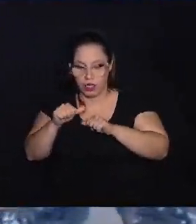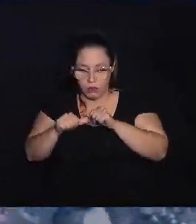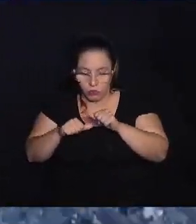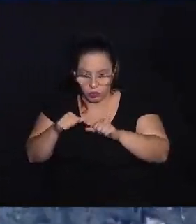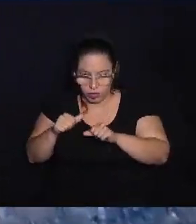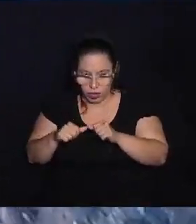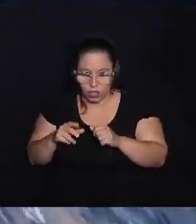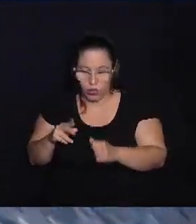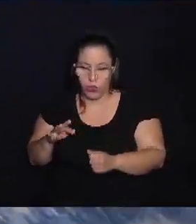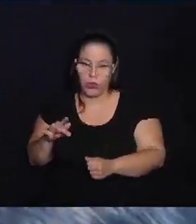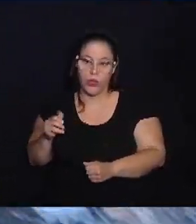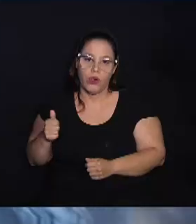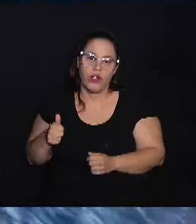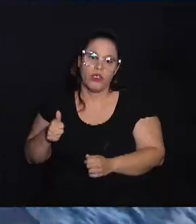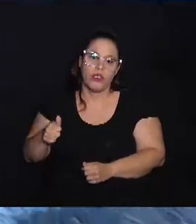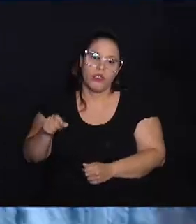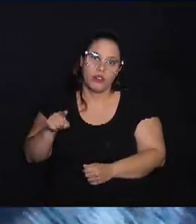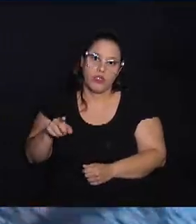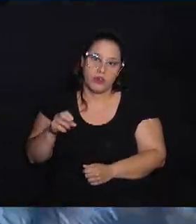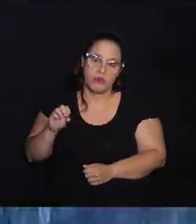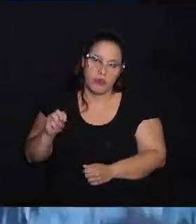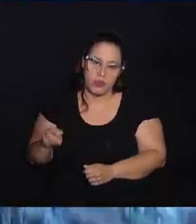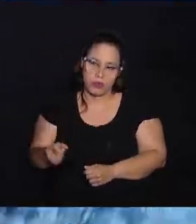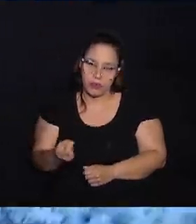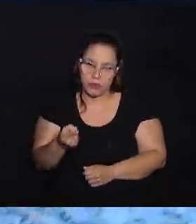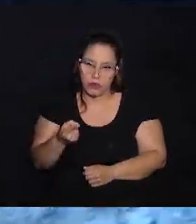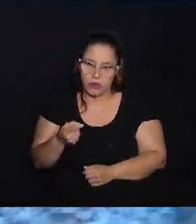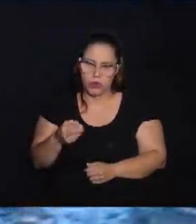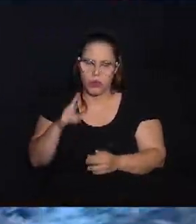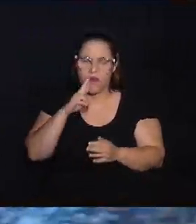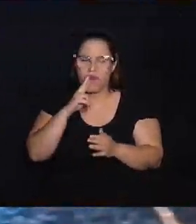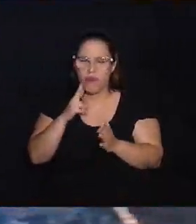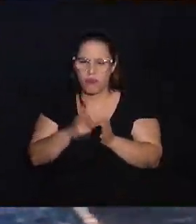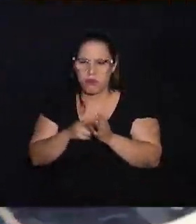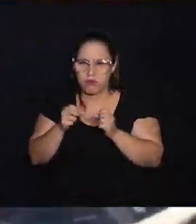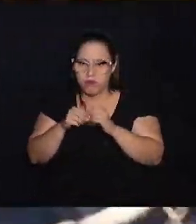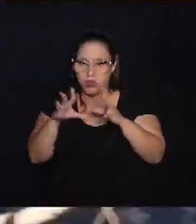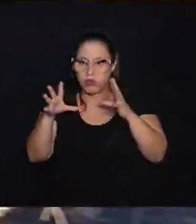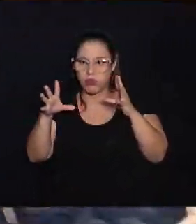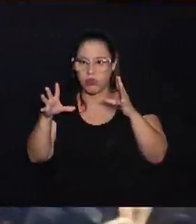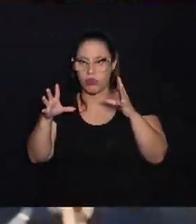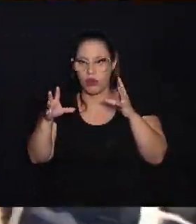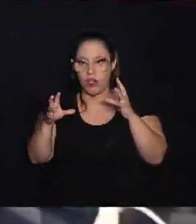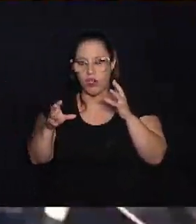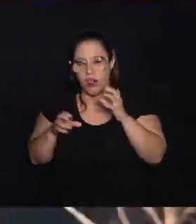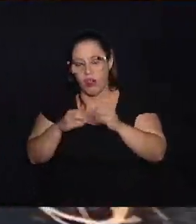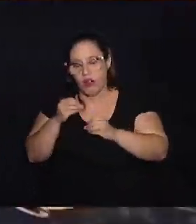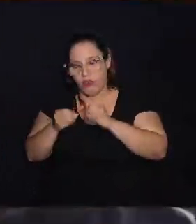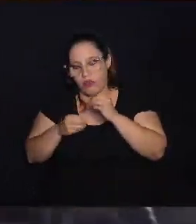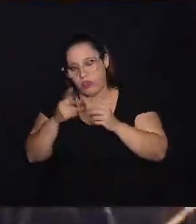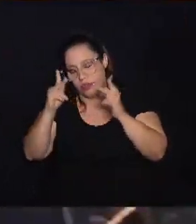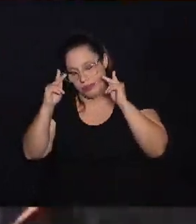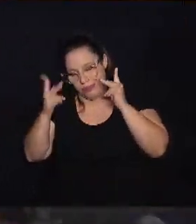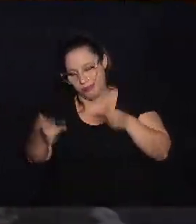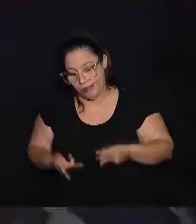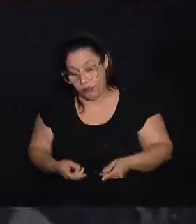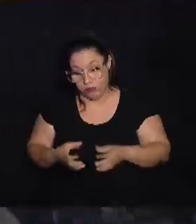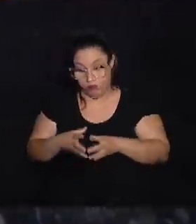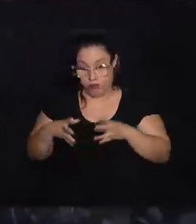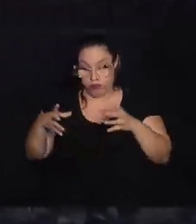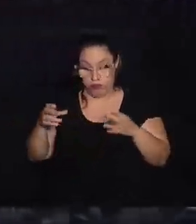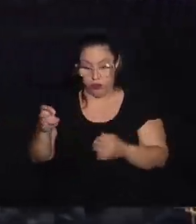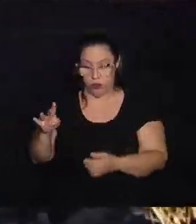últimos 1000 anos. Os resultados são claros. A ação humana e o consequente aumento da emissão de gases do